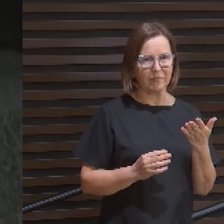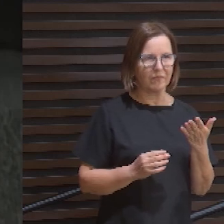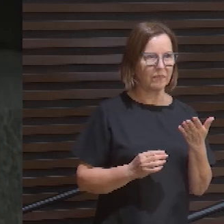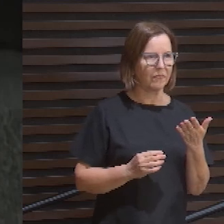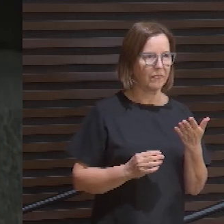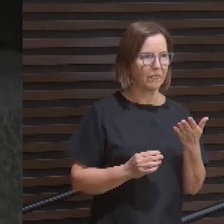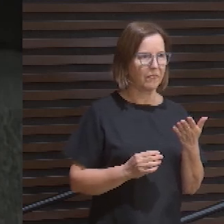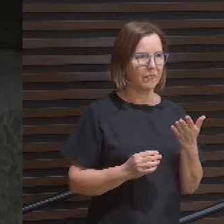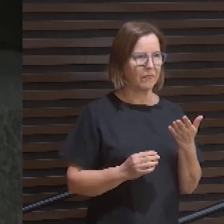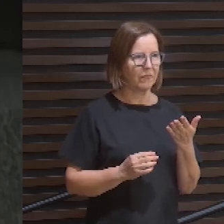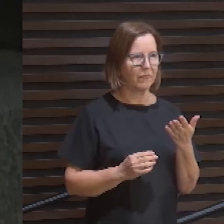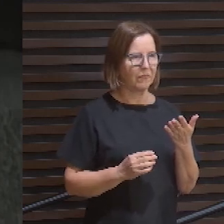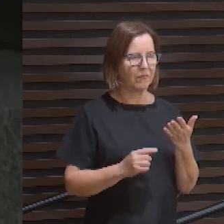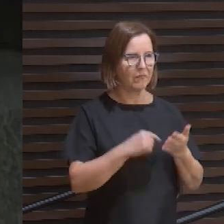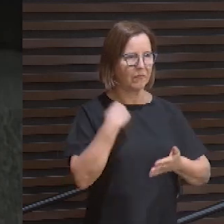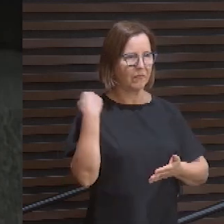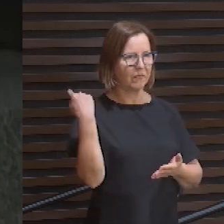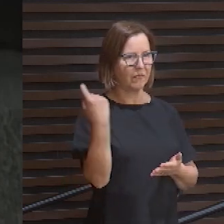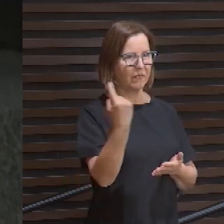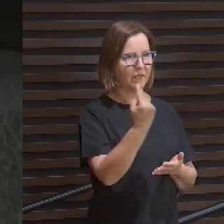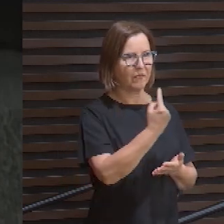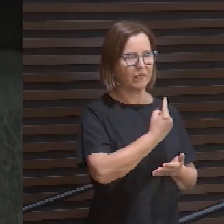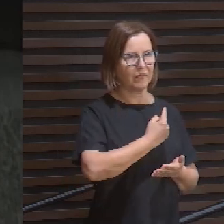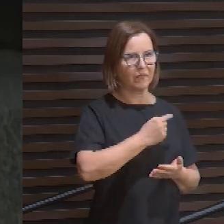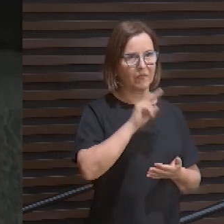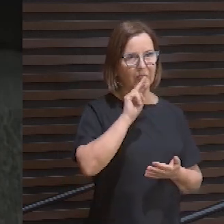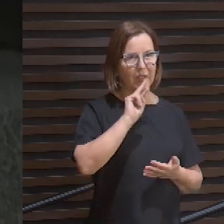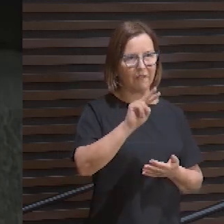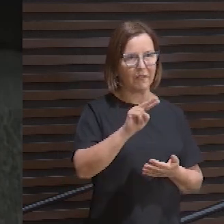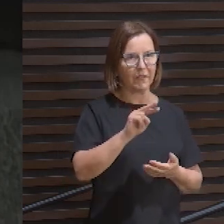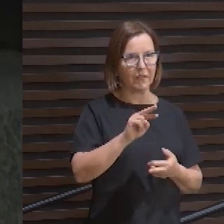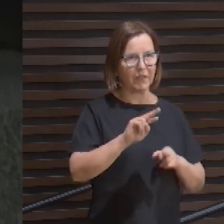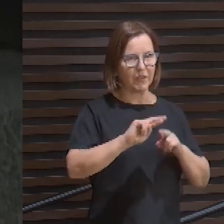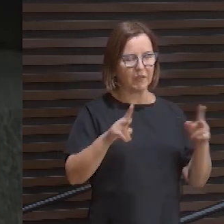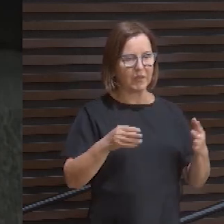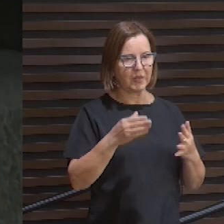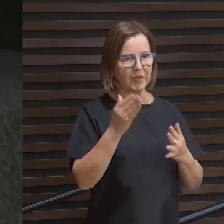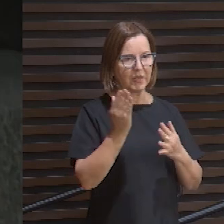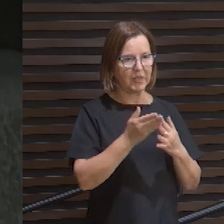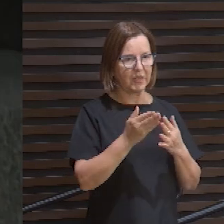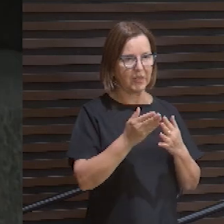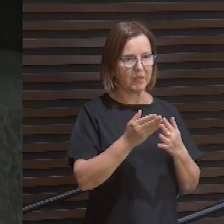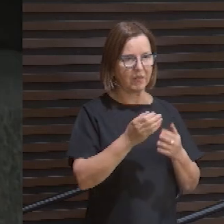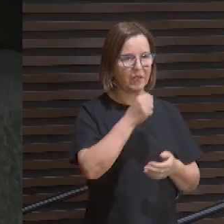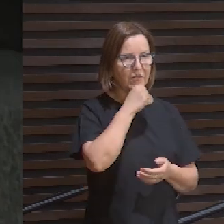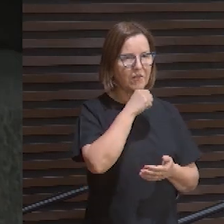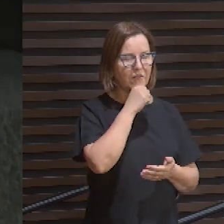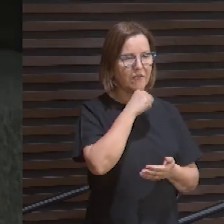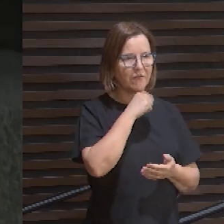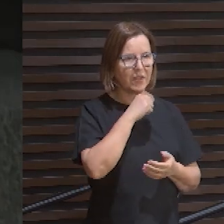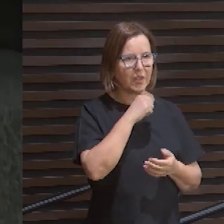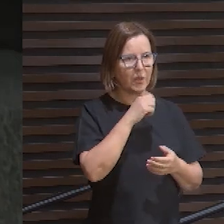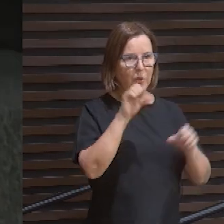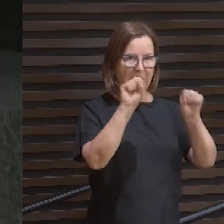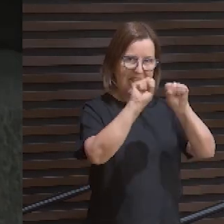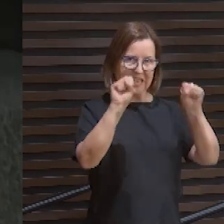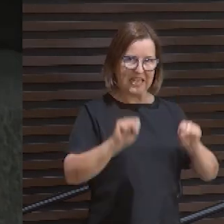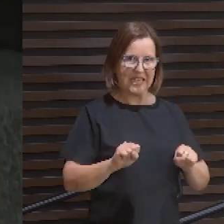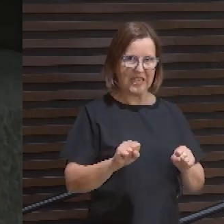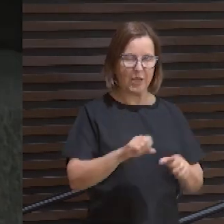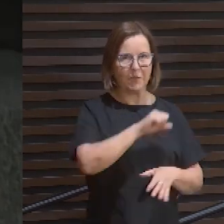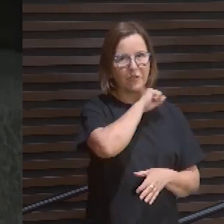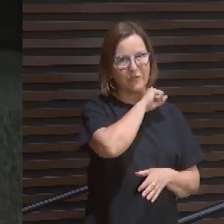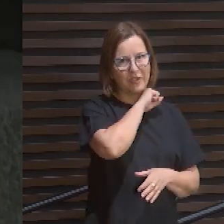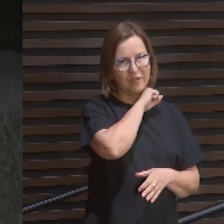nós vamos ver a diferença entre o antigo sistema de sacrifícios e